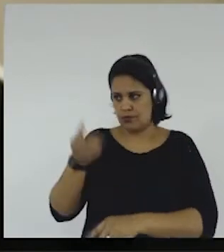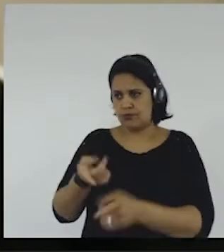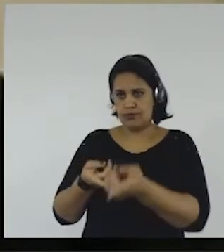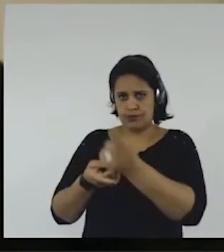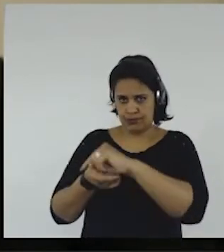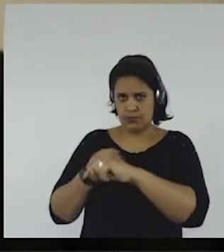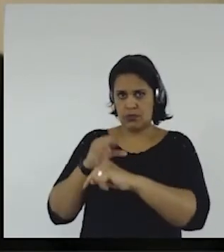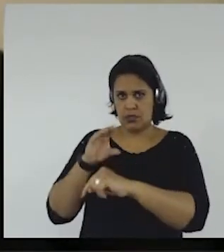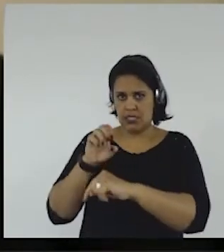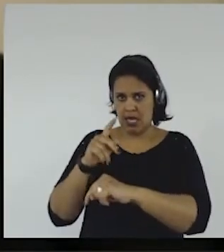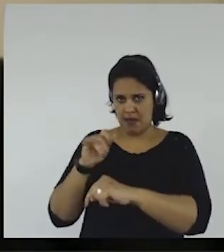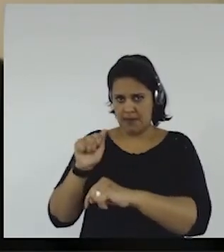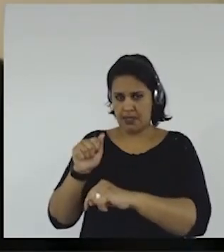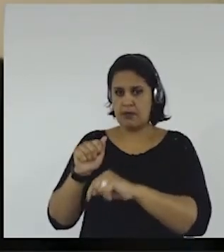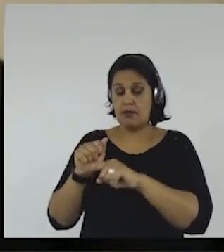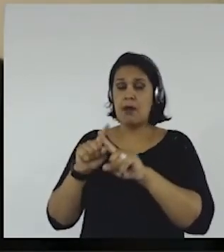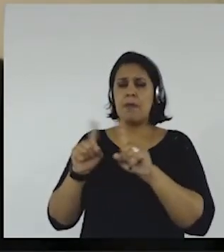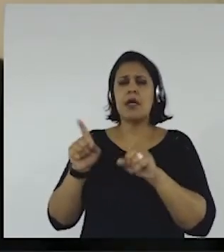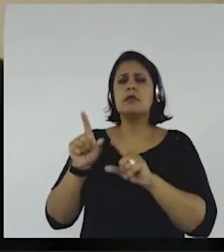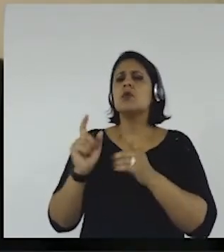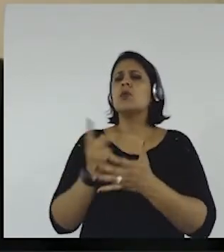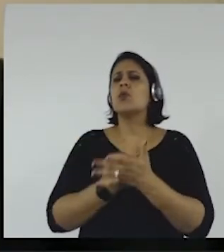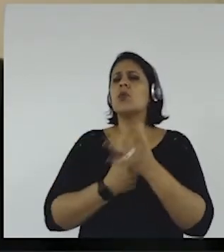meio que fugia da aula